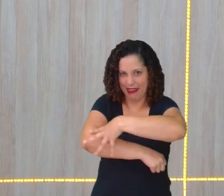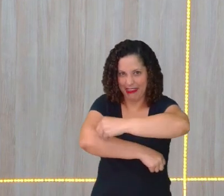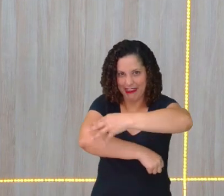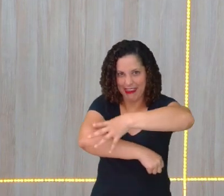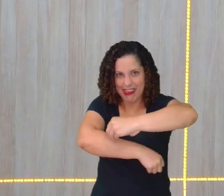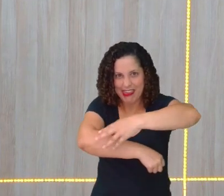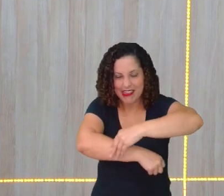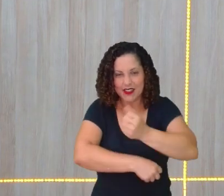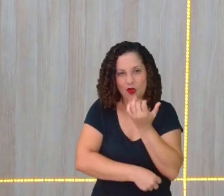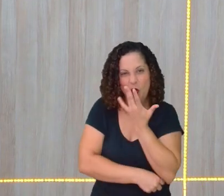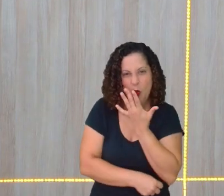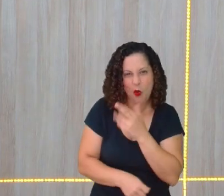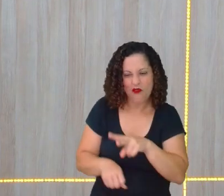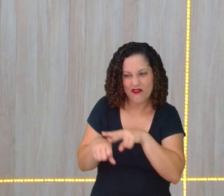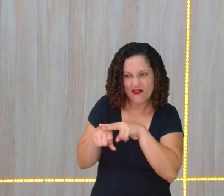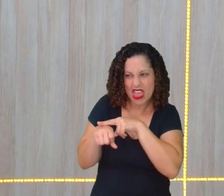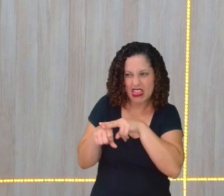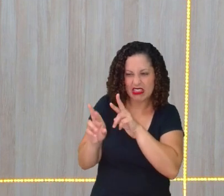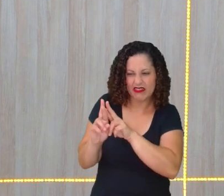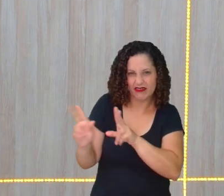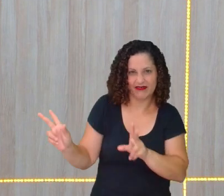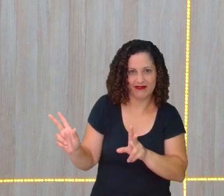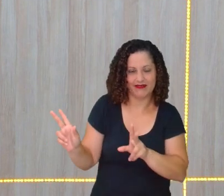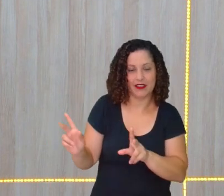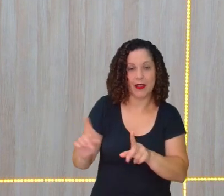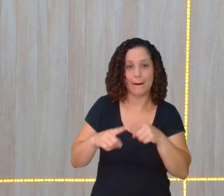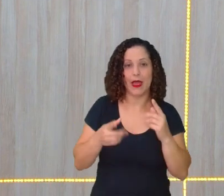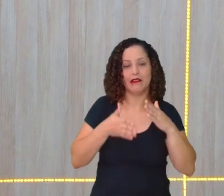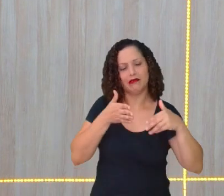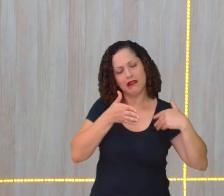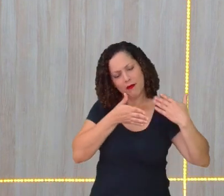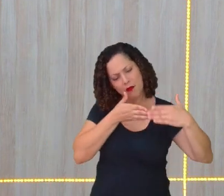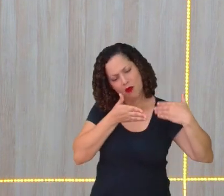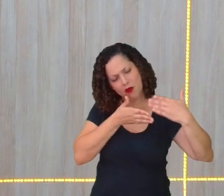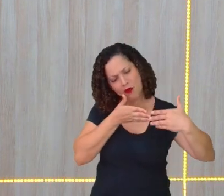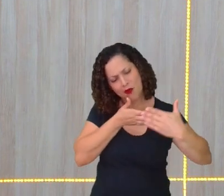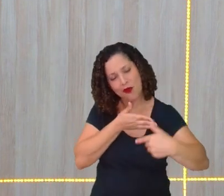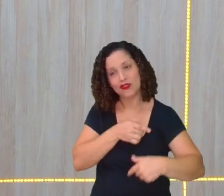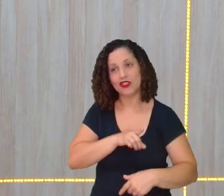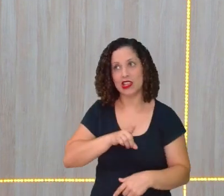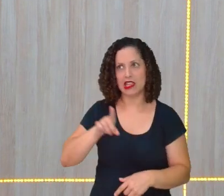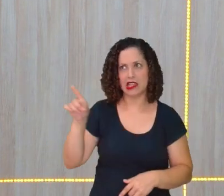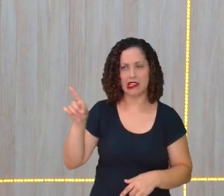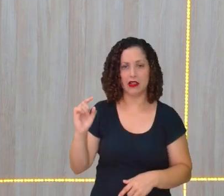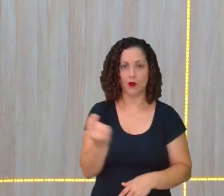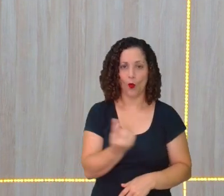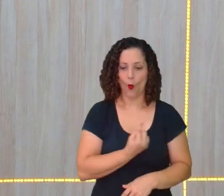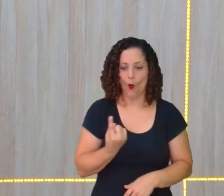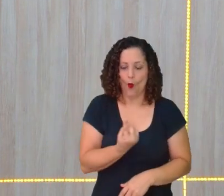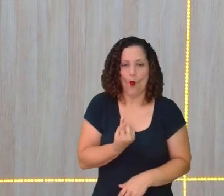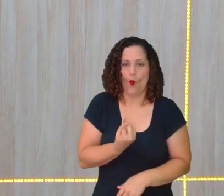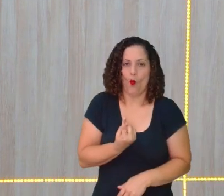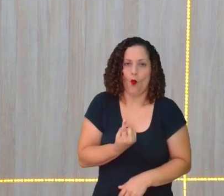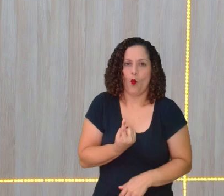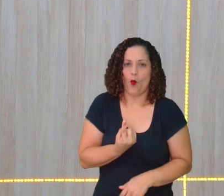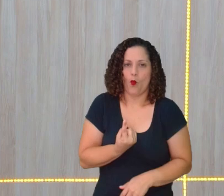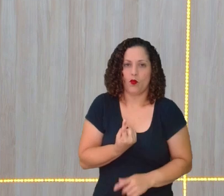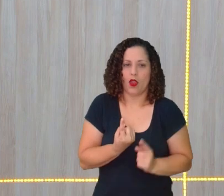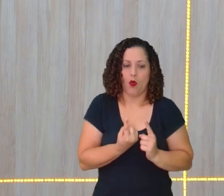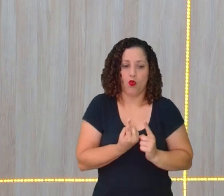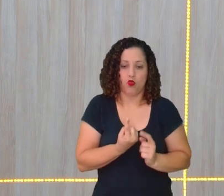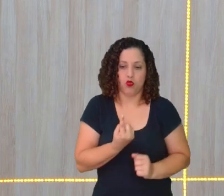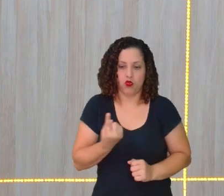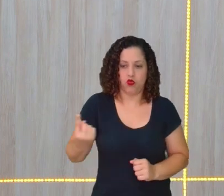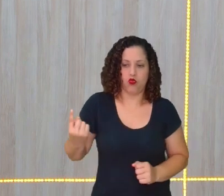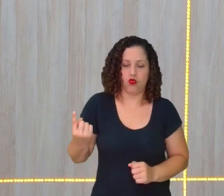certo? Aí ele acabou que depois de um certo tempo, ele ficou recluso, se